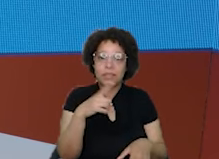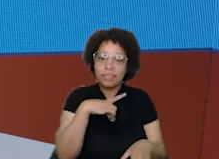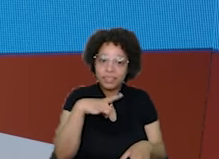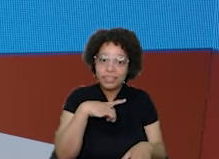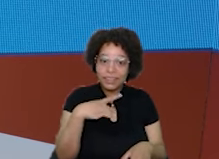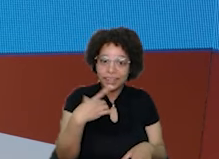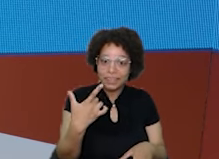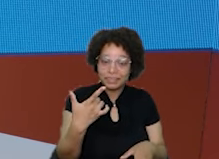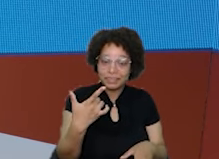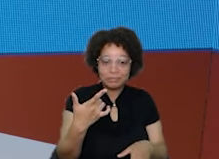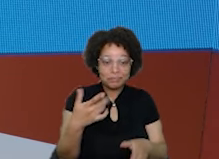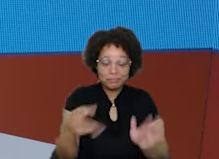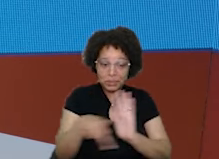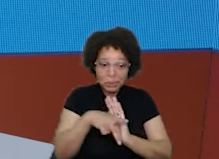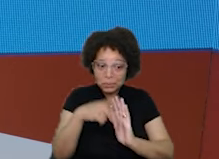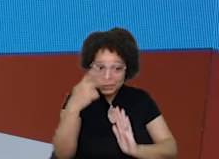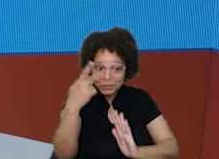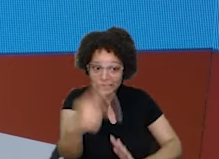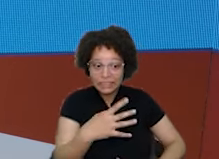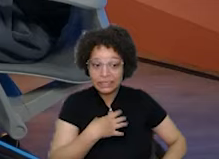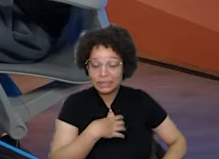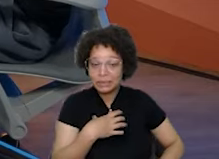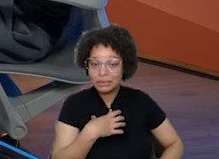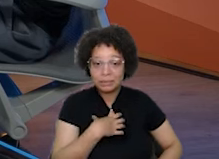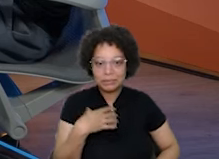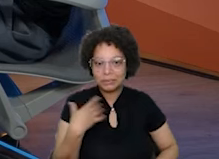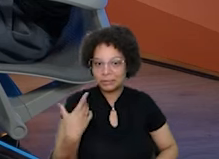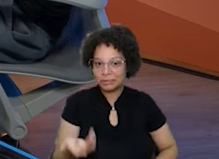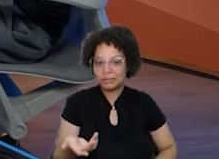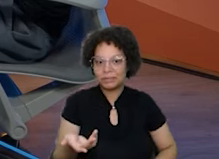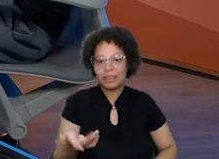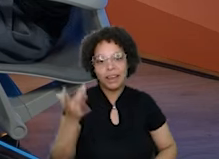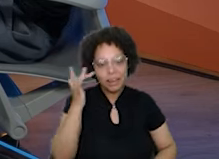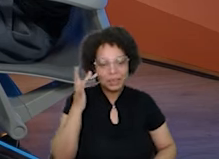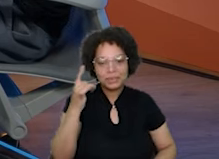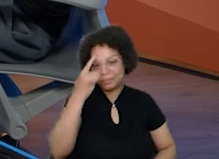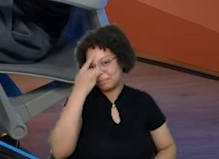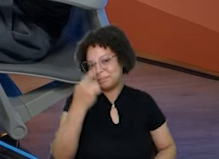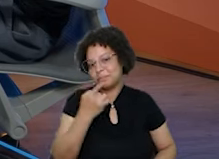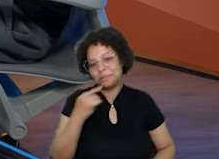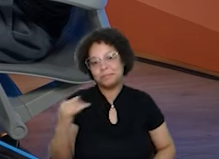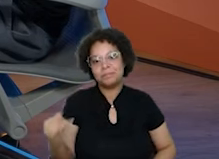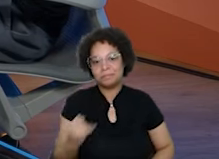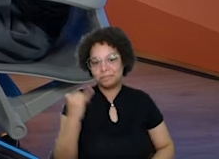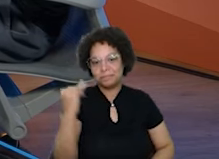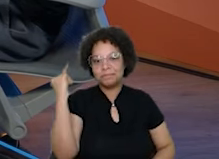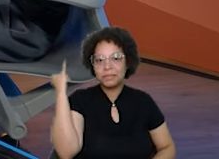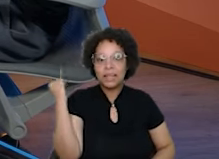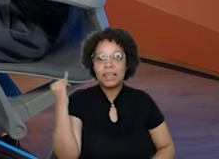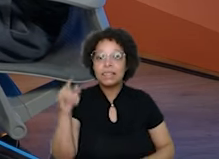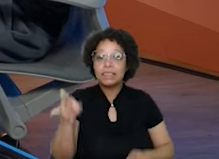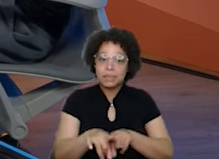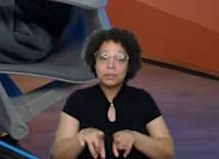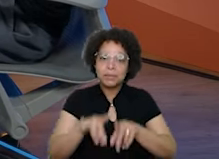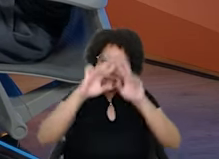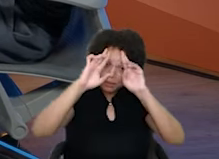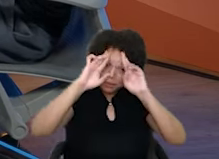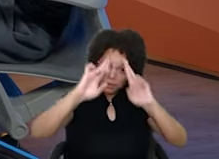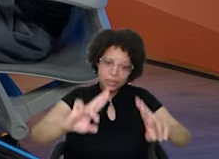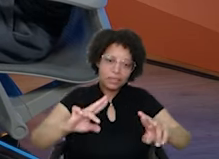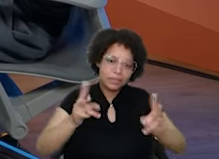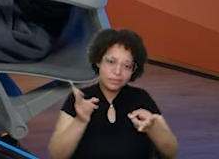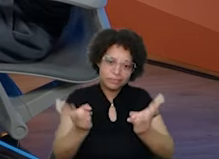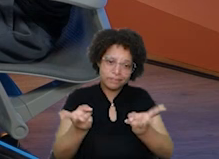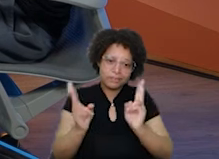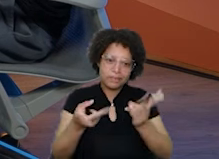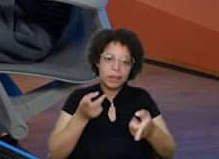que é dela né que eu acho que essa identidade É legal né e e assim Claro se respeitar sempre porque também não adianta